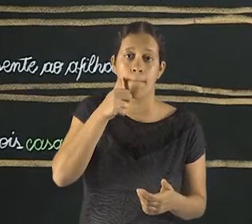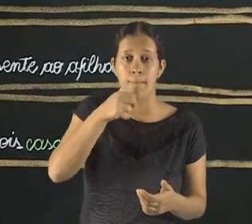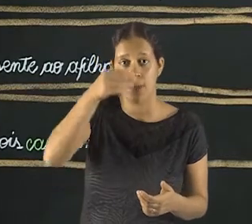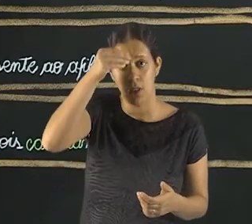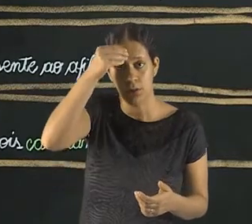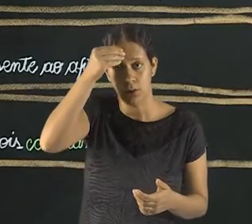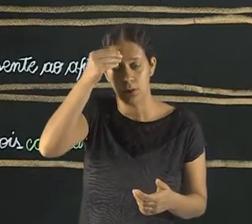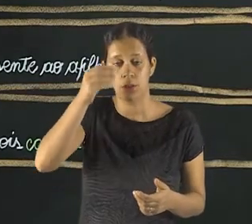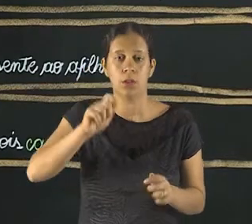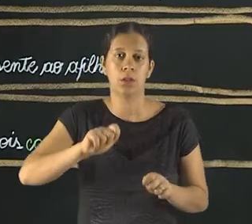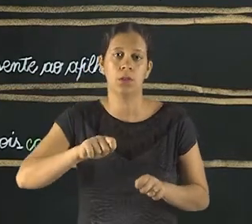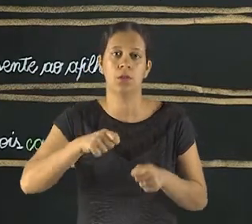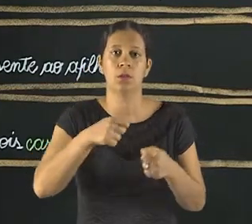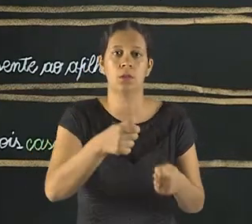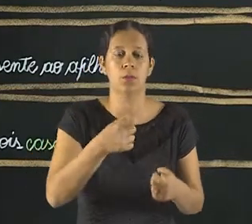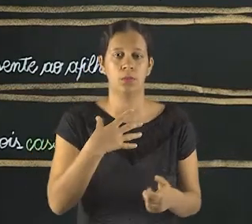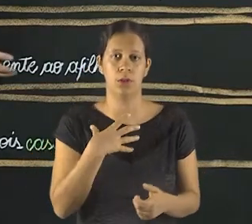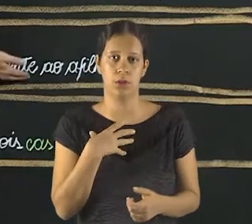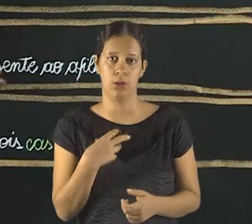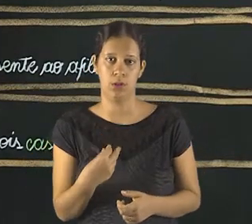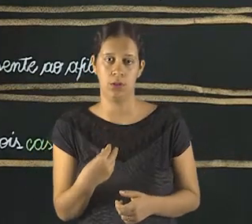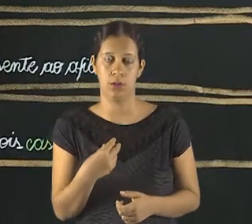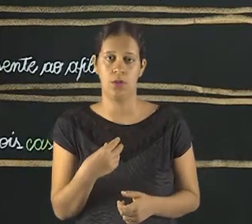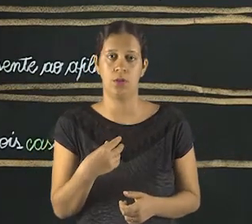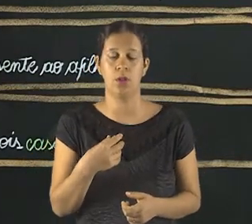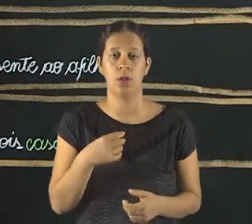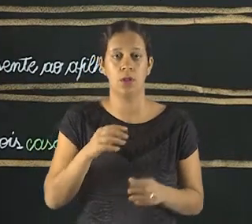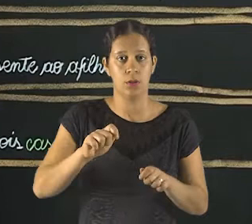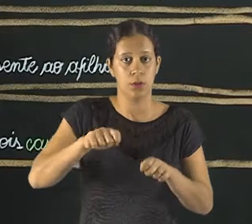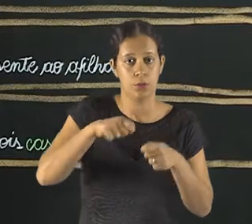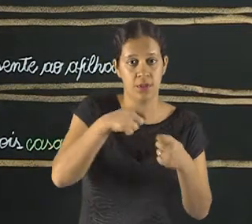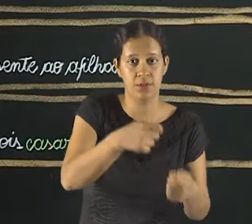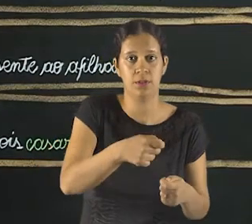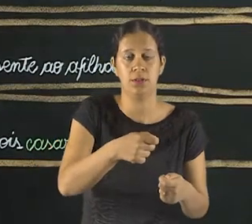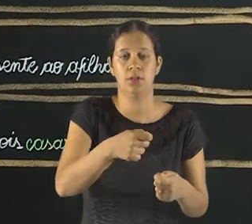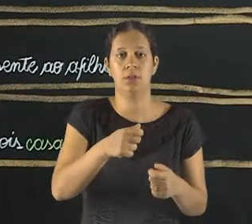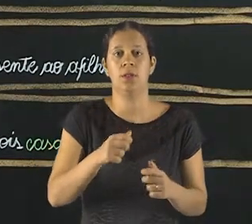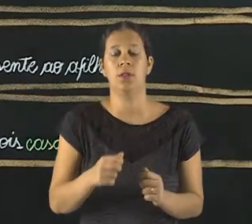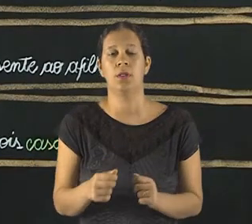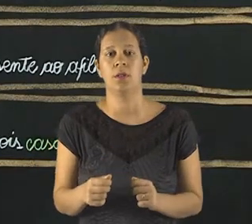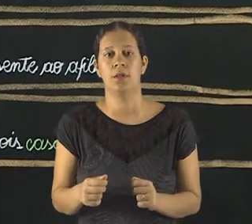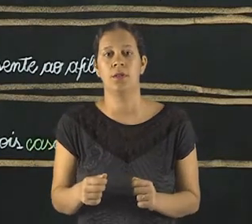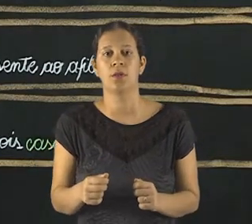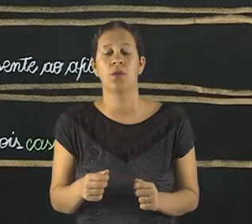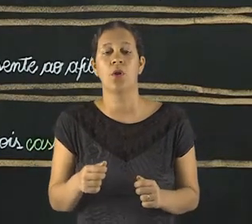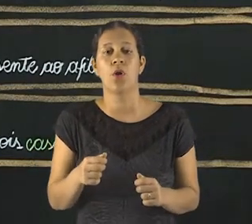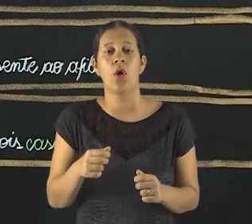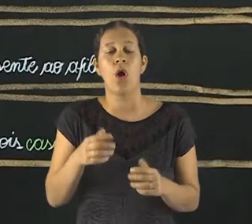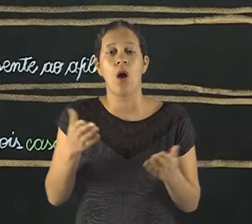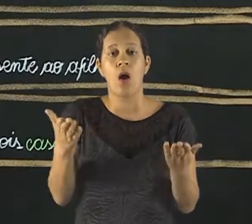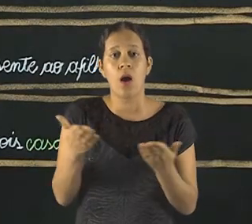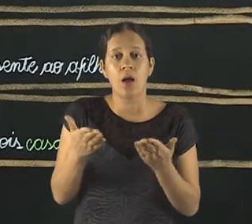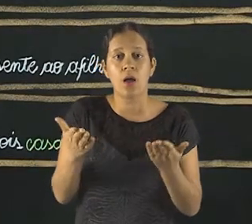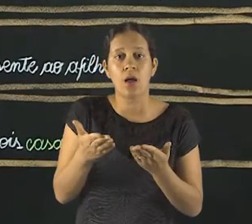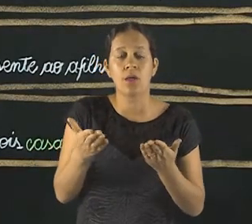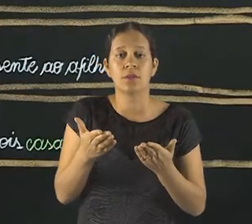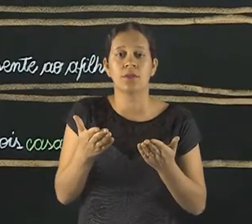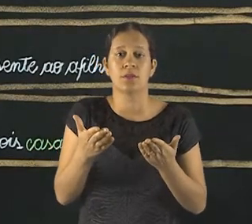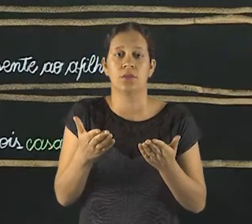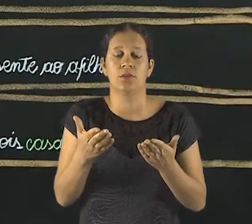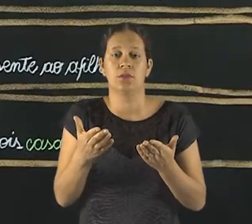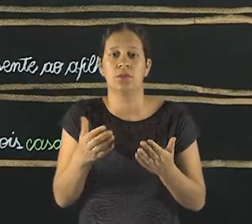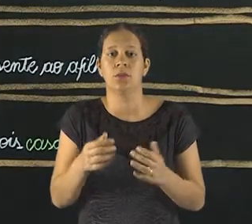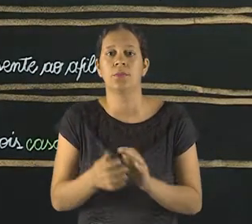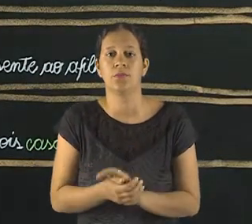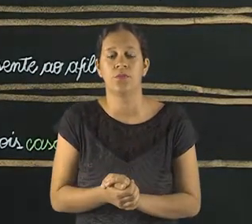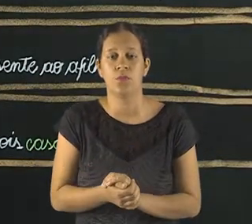Então, a madrinha deu um presente ao afilhado. Nesse caso, presente é um complemento direto, um objeto direto.